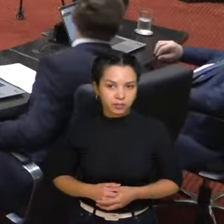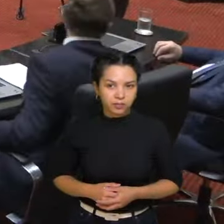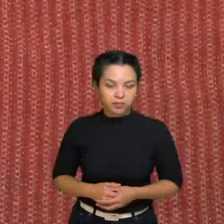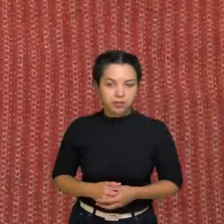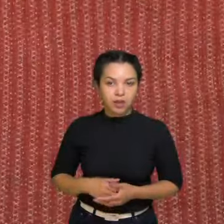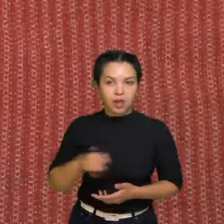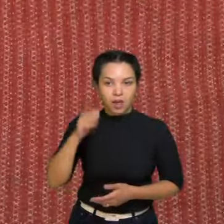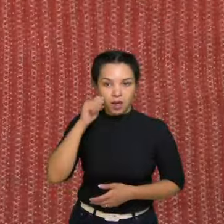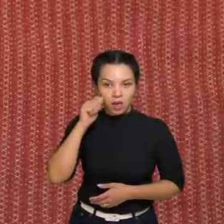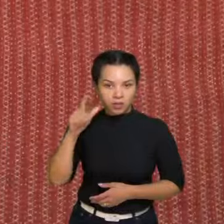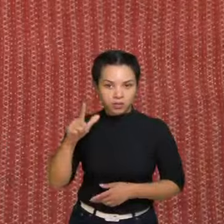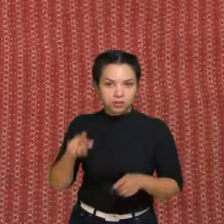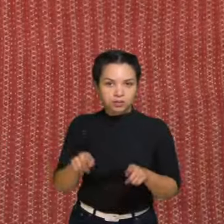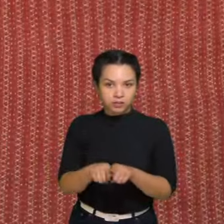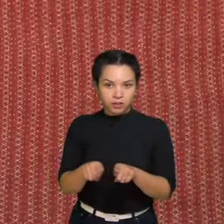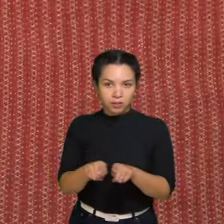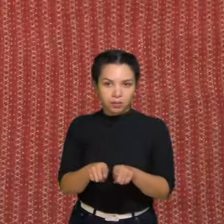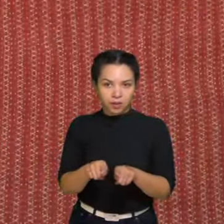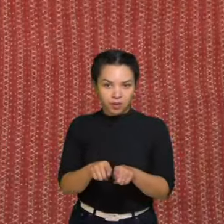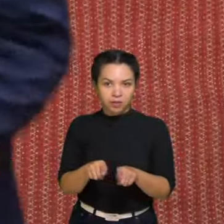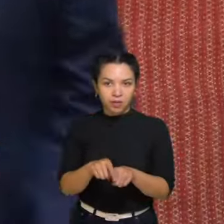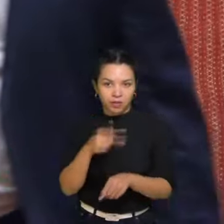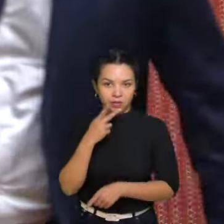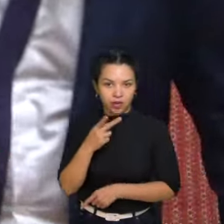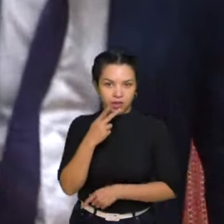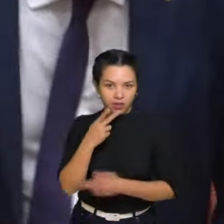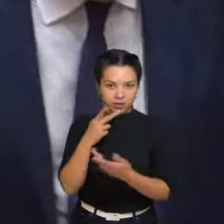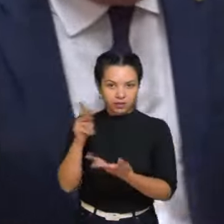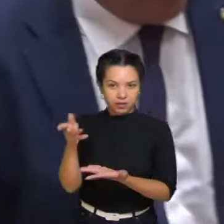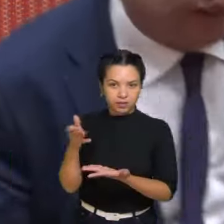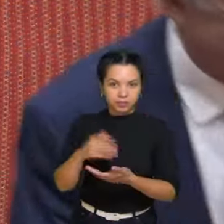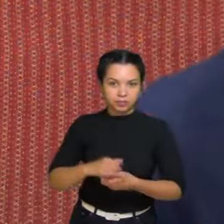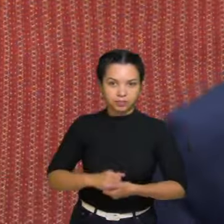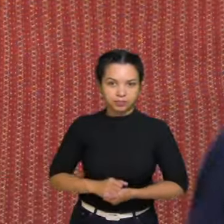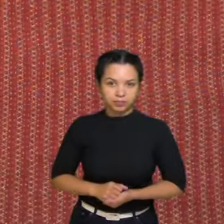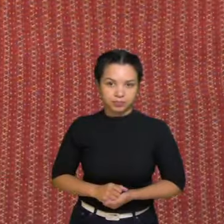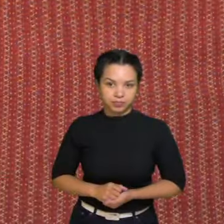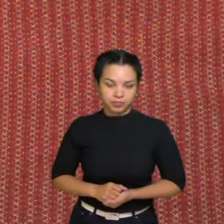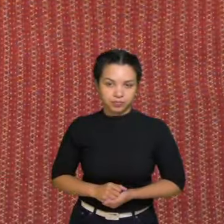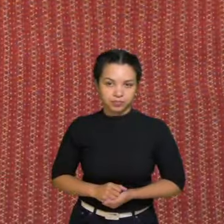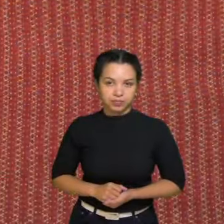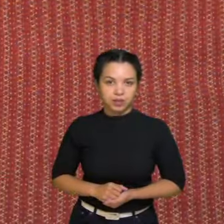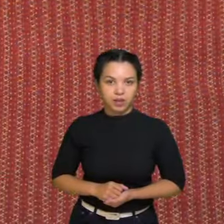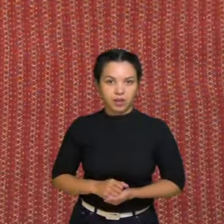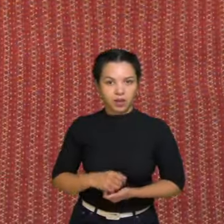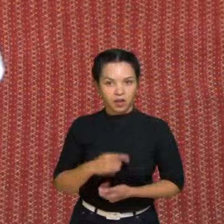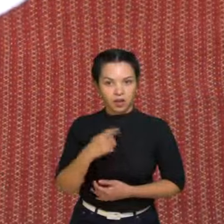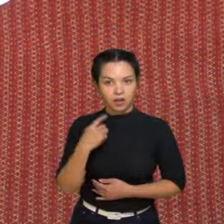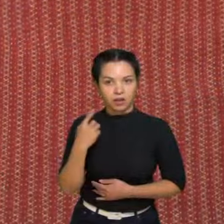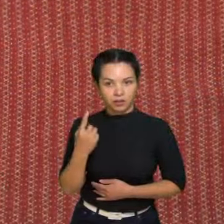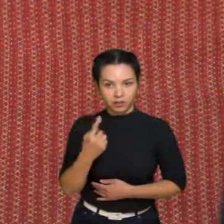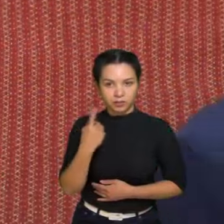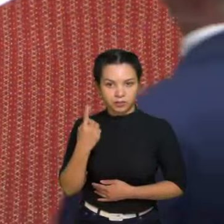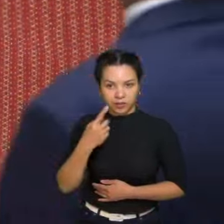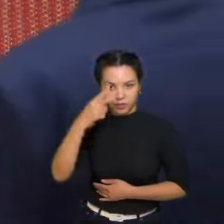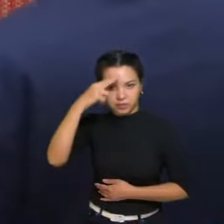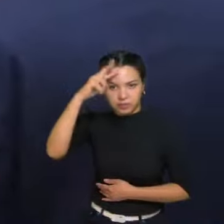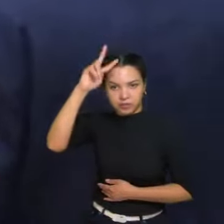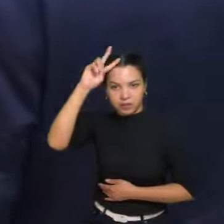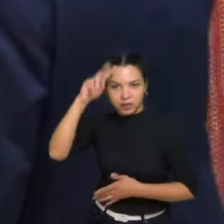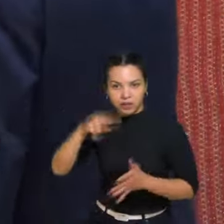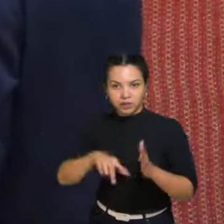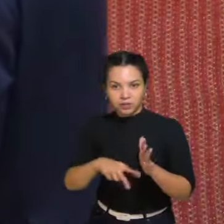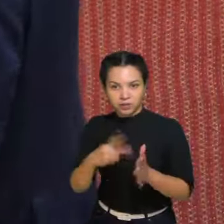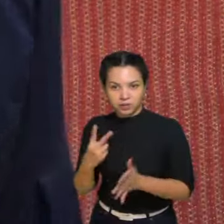Antídio Lunelli também vai falar do Cucha. o nobre deputado Dr. Vicente. É a segunda vez que nós